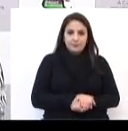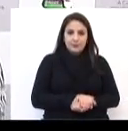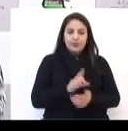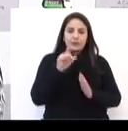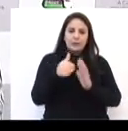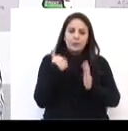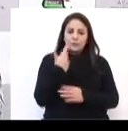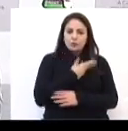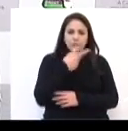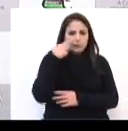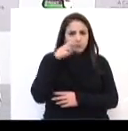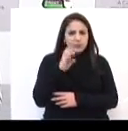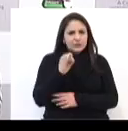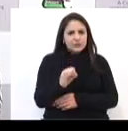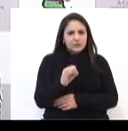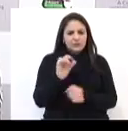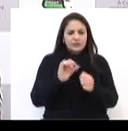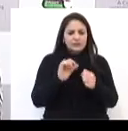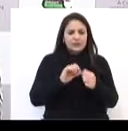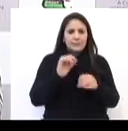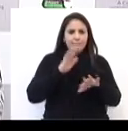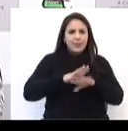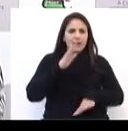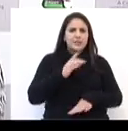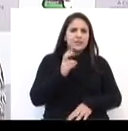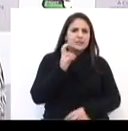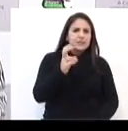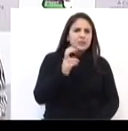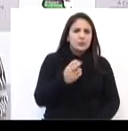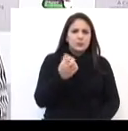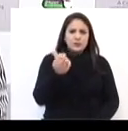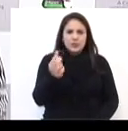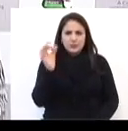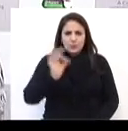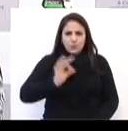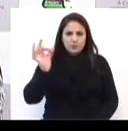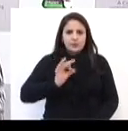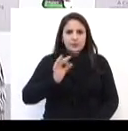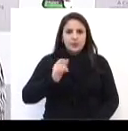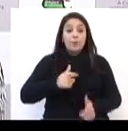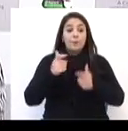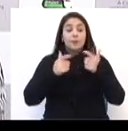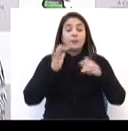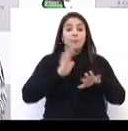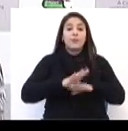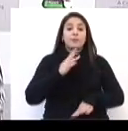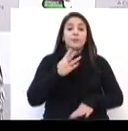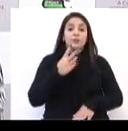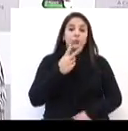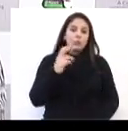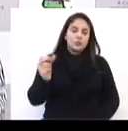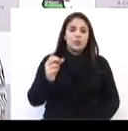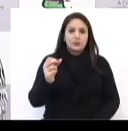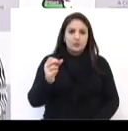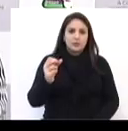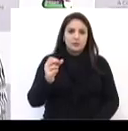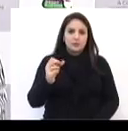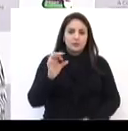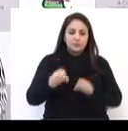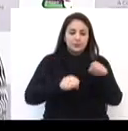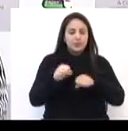gente vai vendo se tem que adequar para mais 5%, 6%, ou daqui a um pouco aumenta para 200 bicicletas, seriam 4